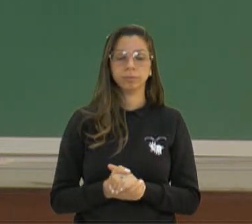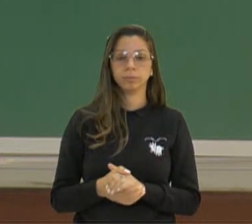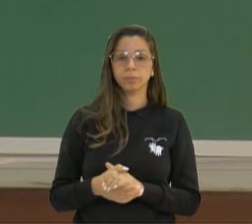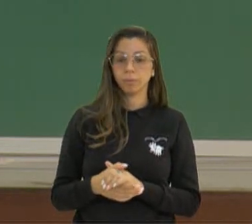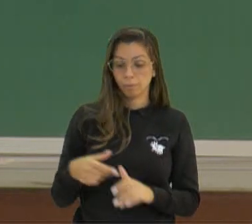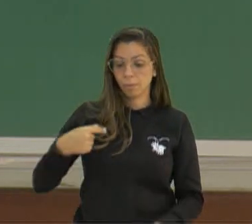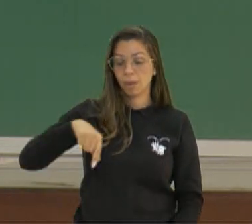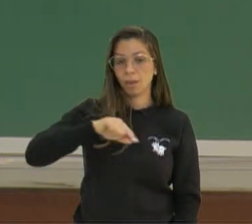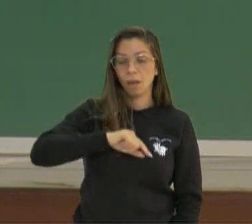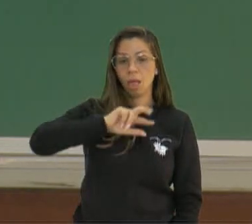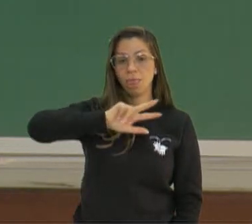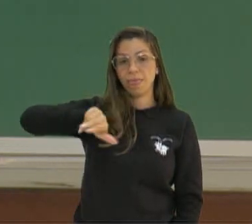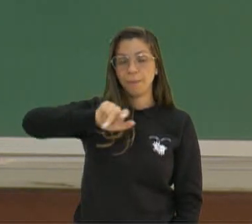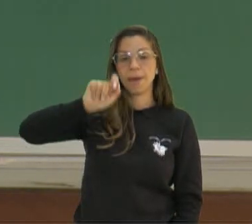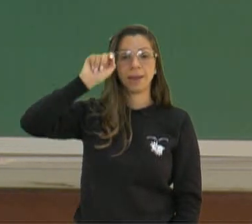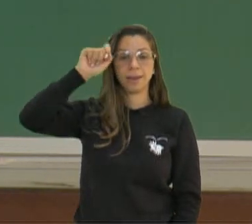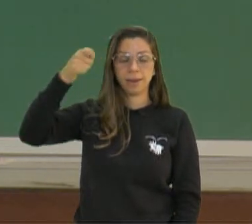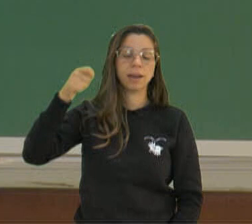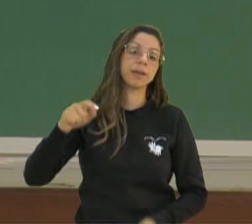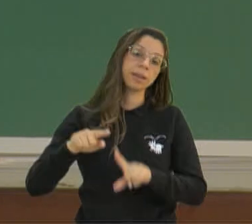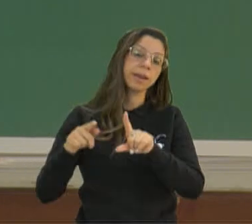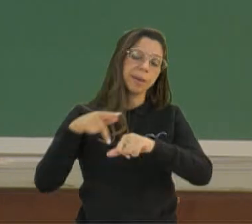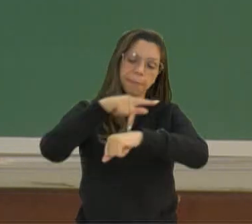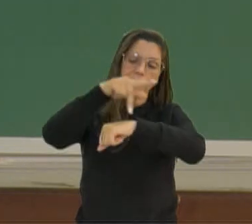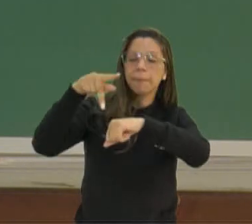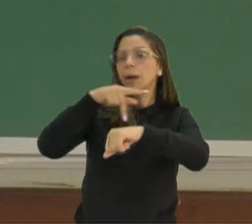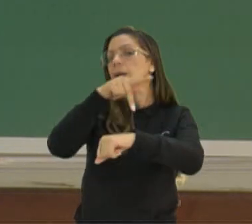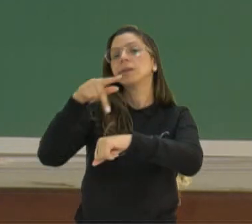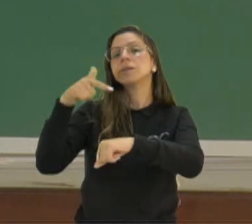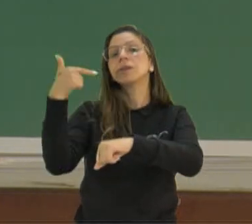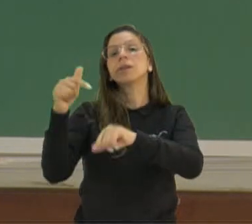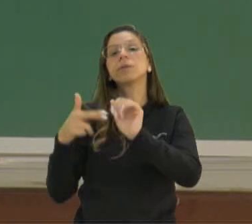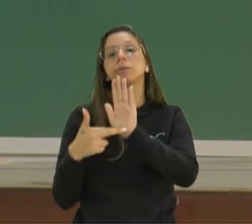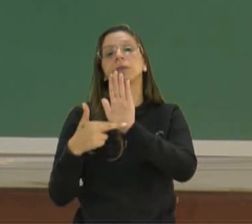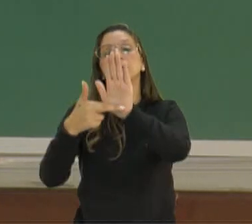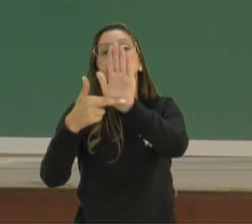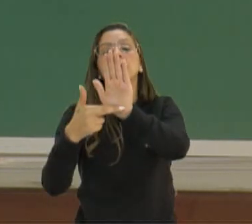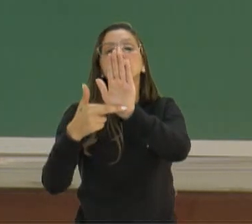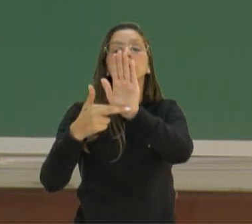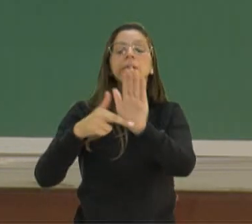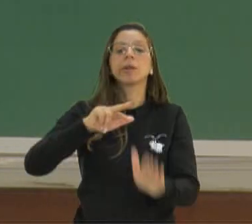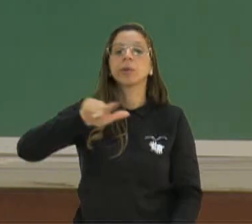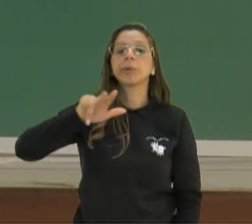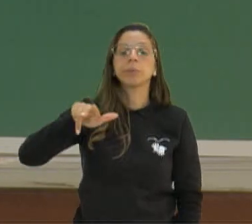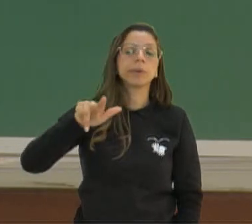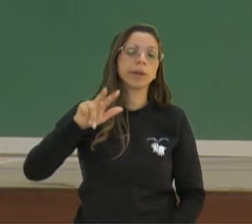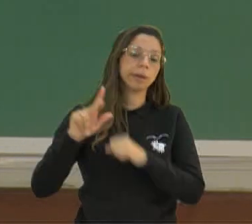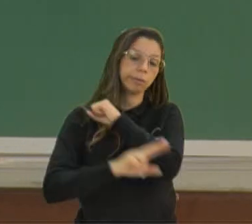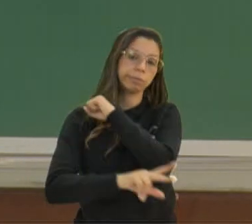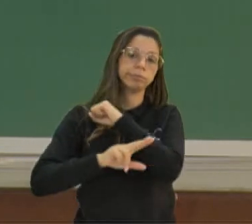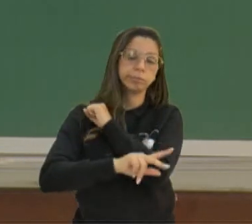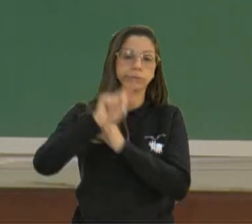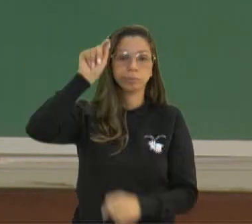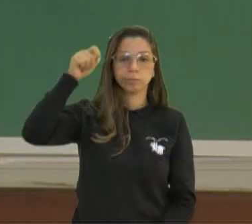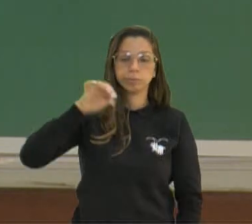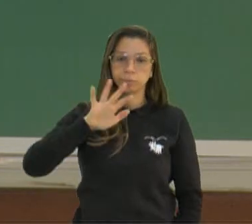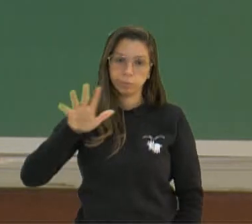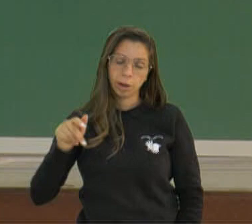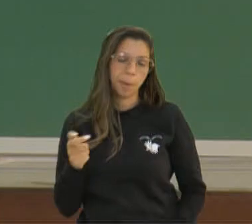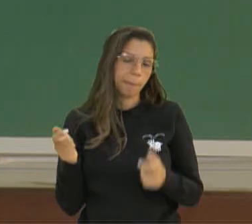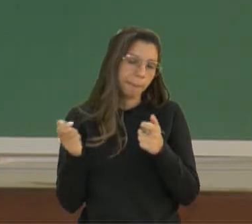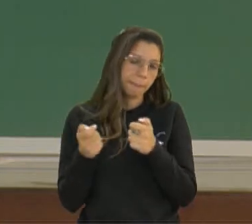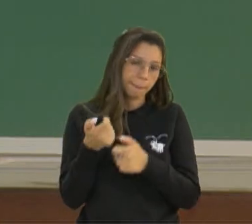negros. Então, alguns países não têm representatividade de afrodescendentes. É muito pouca a